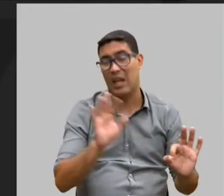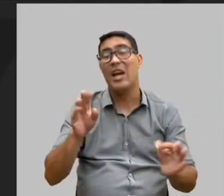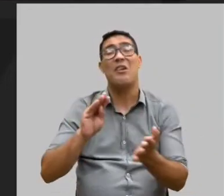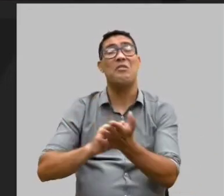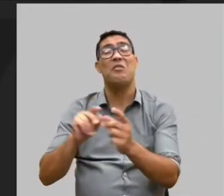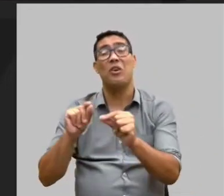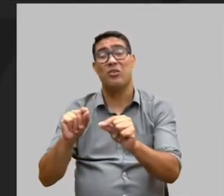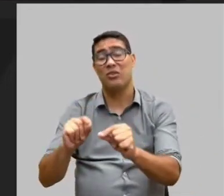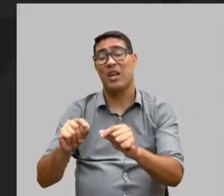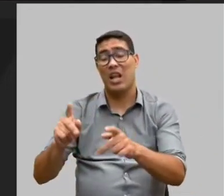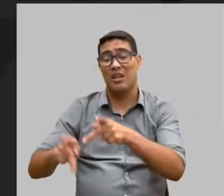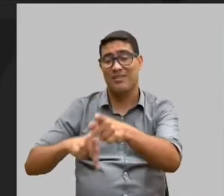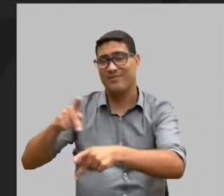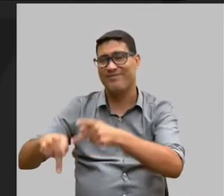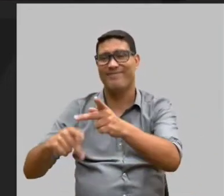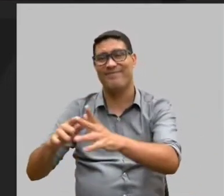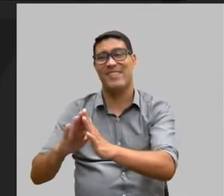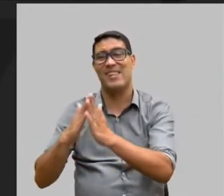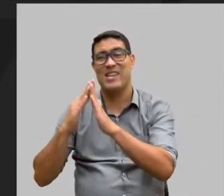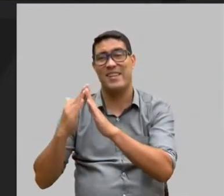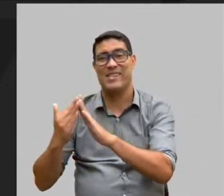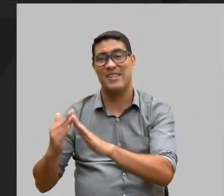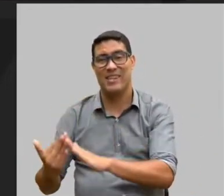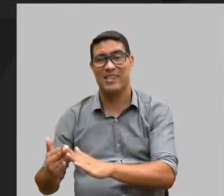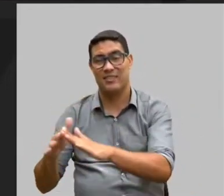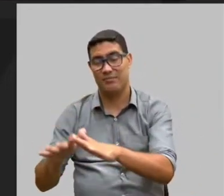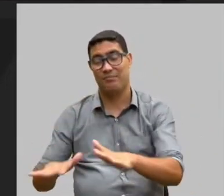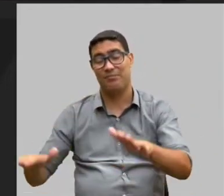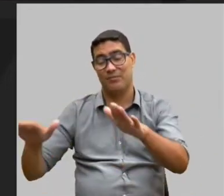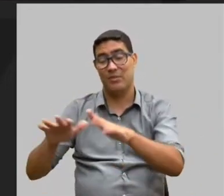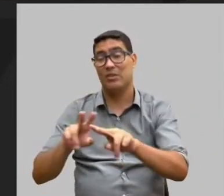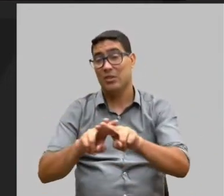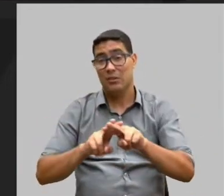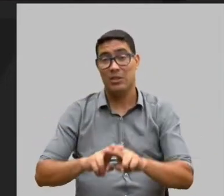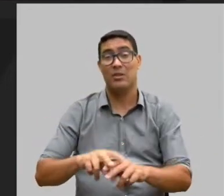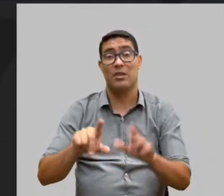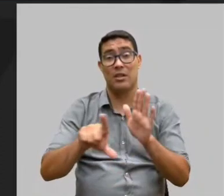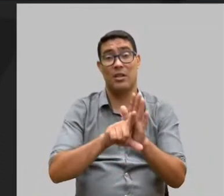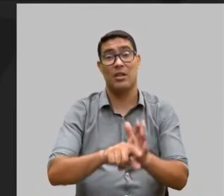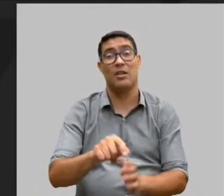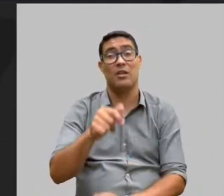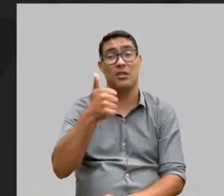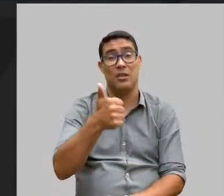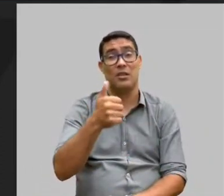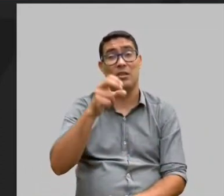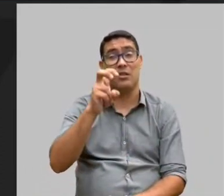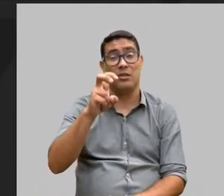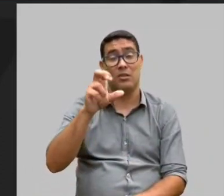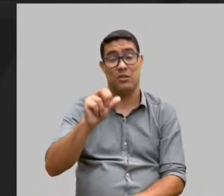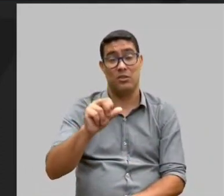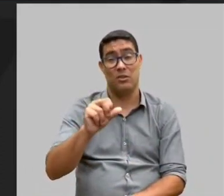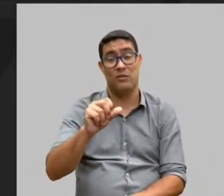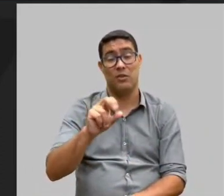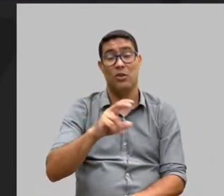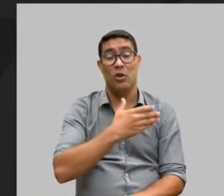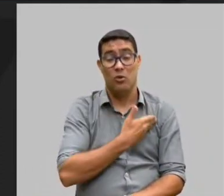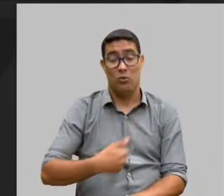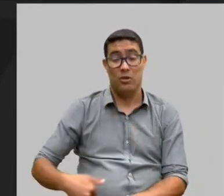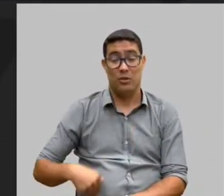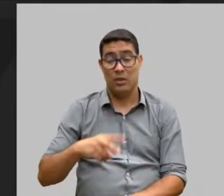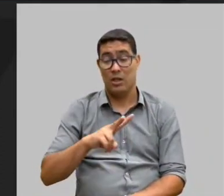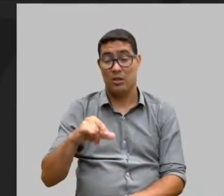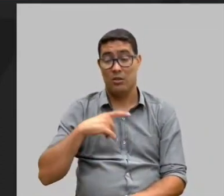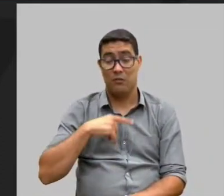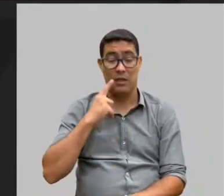não se resolve o problema eh eh com essa medida aí dessa lei 159 que vai acontecer eh eh eh eh o estado vai ficar num situação de